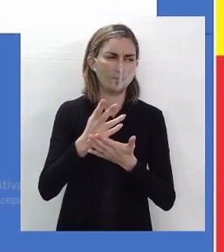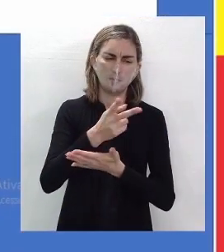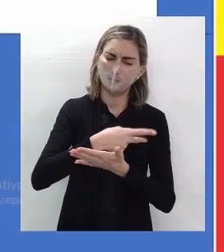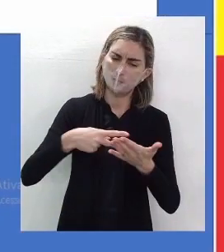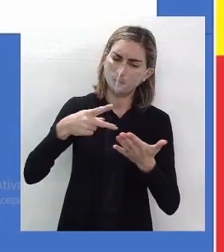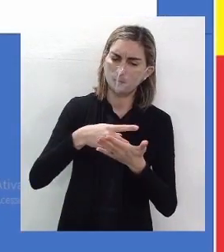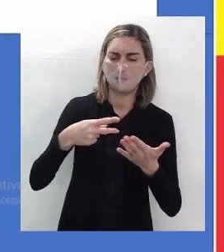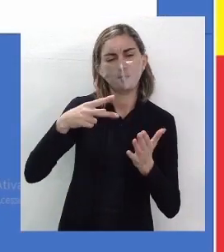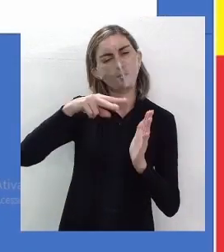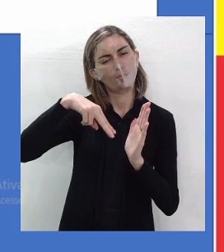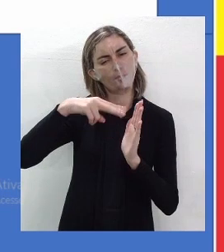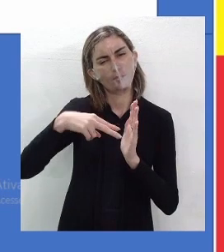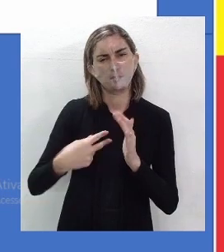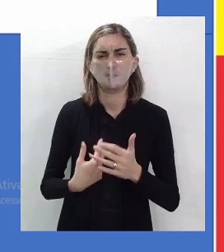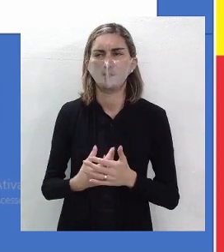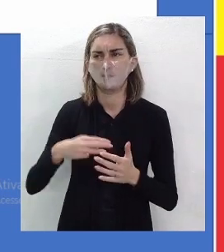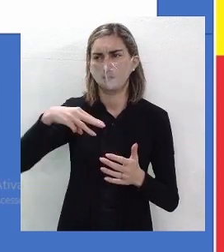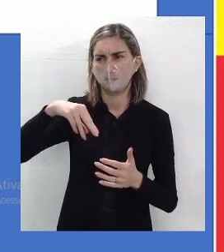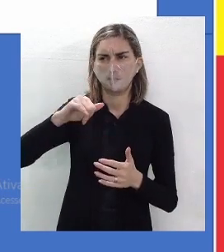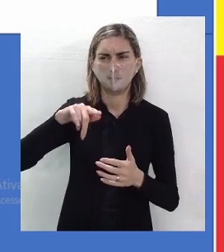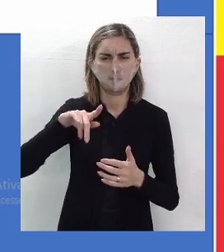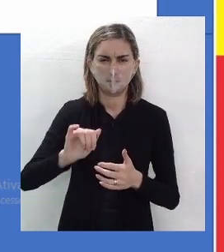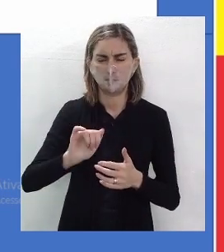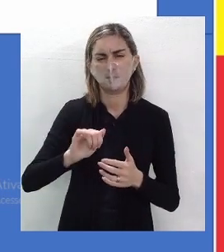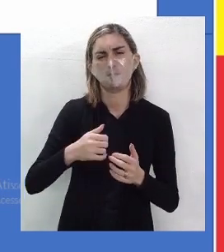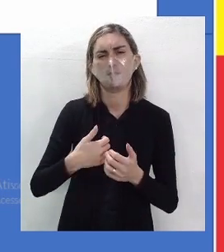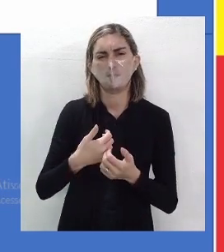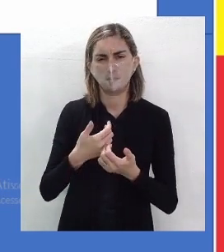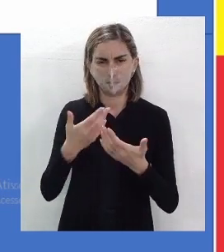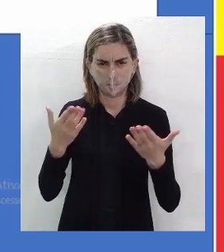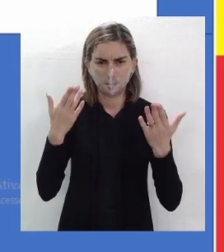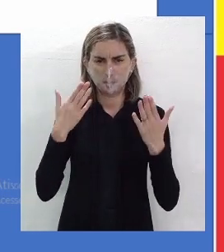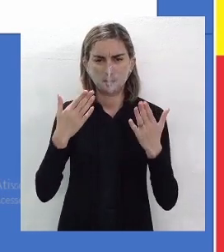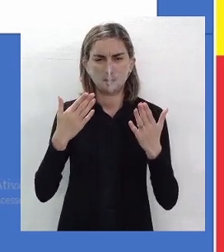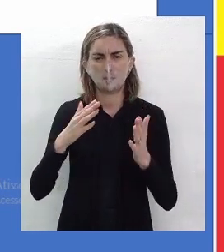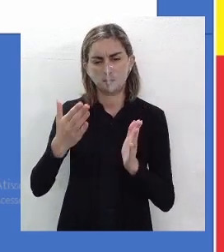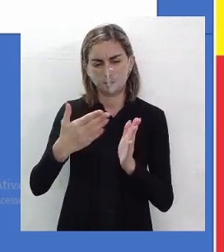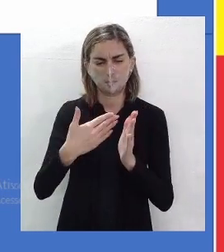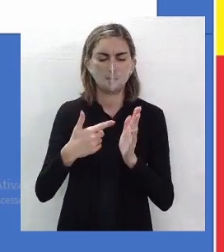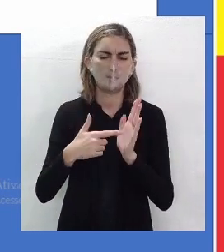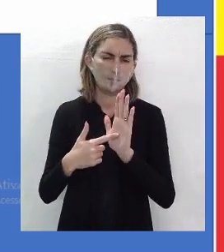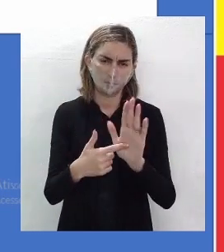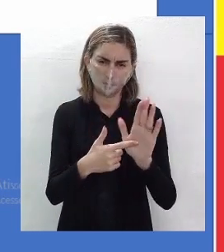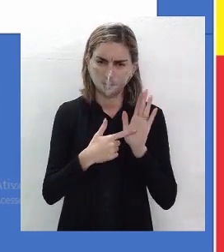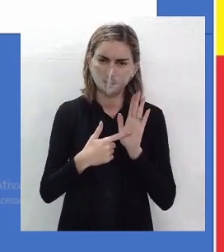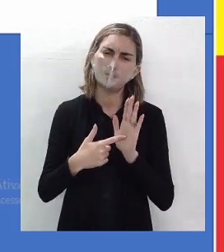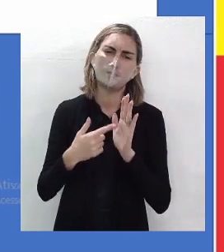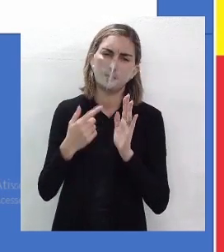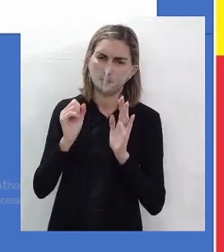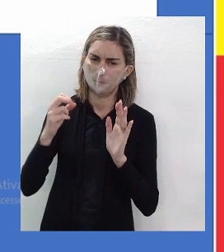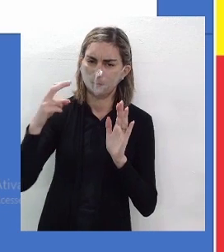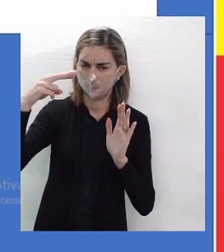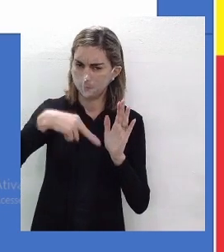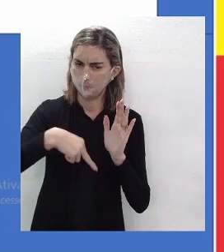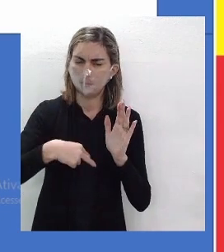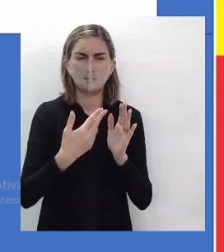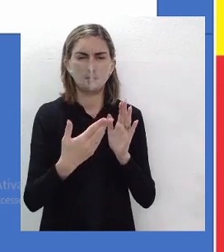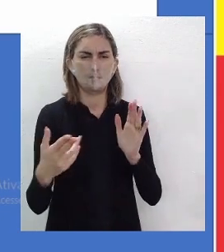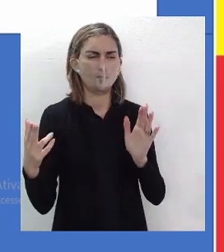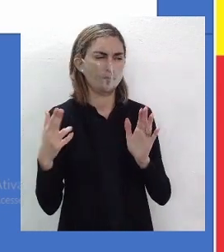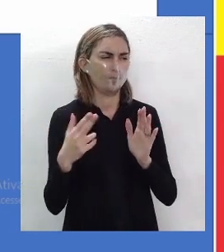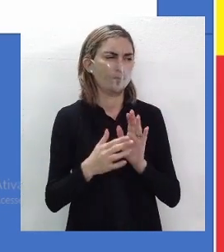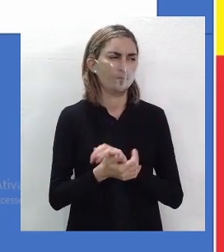para a gente dar uma olhada. Miguel Damorim, então se liga aí na capa do livro, olha só que maravilha, vocês podem ver, se